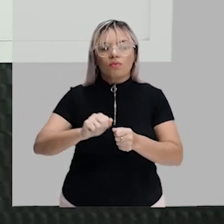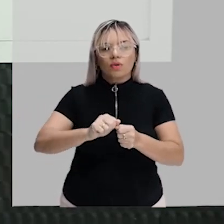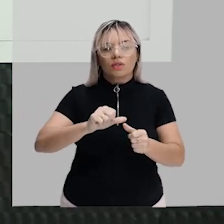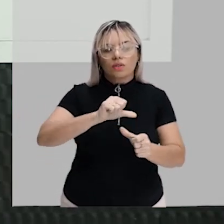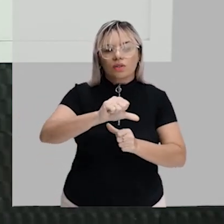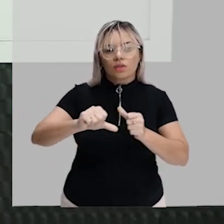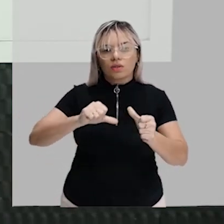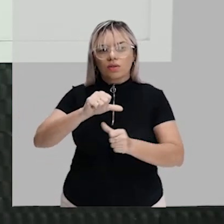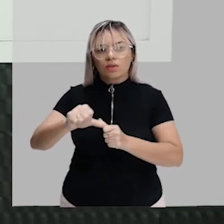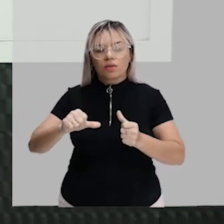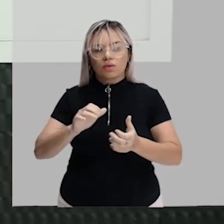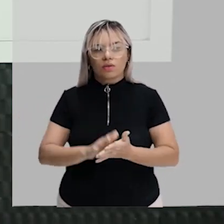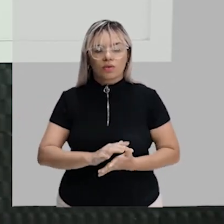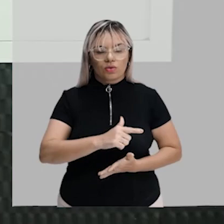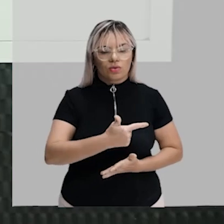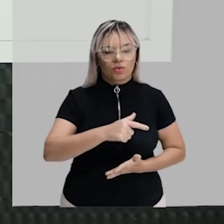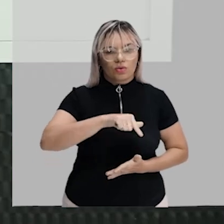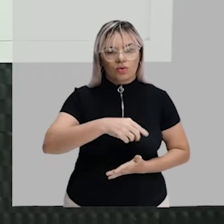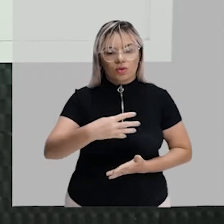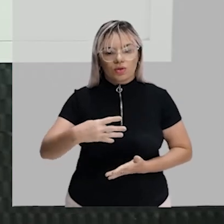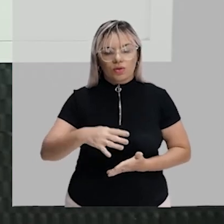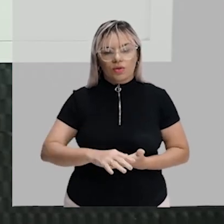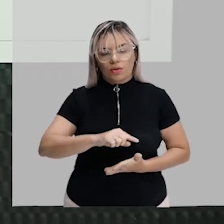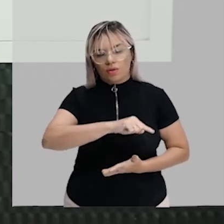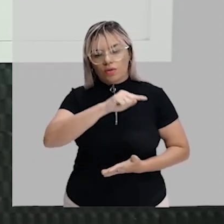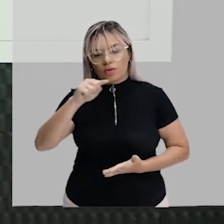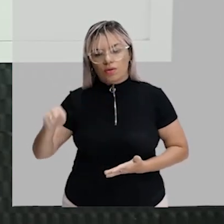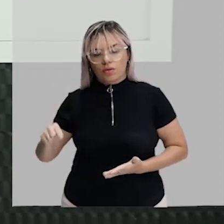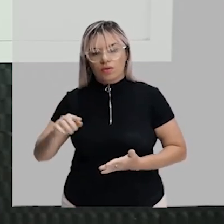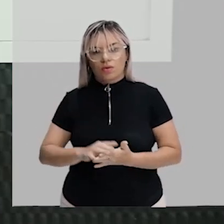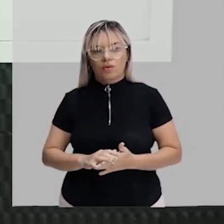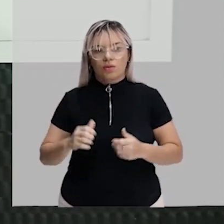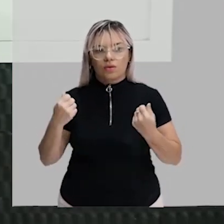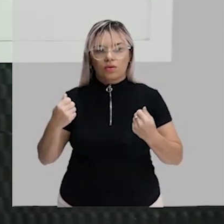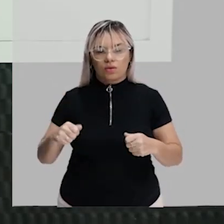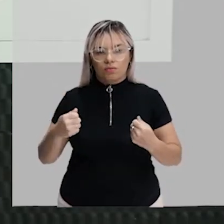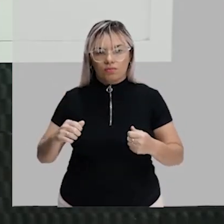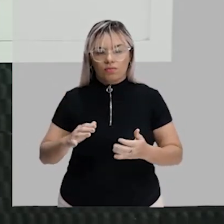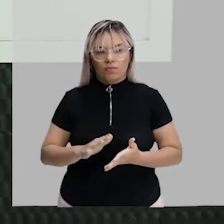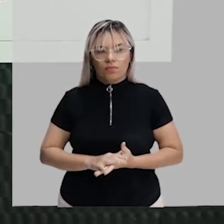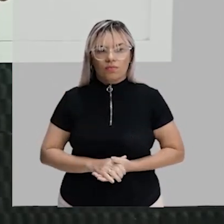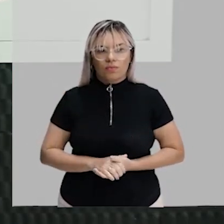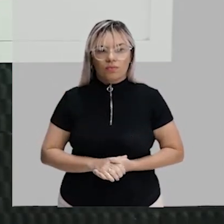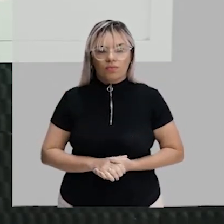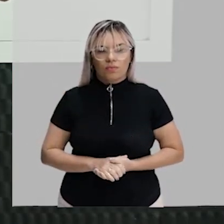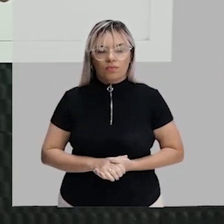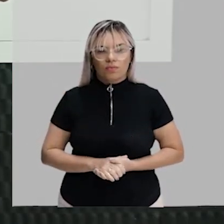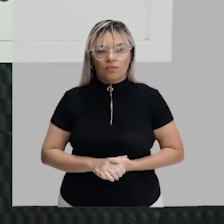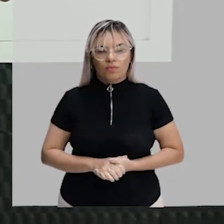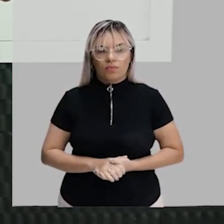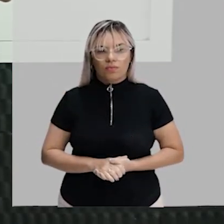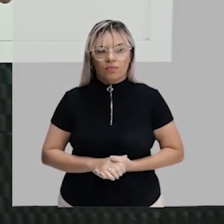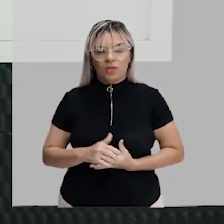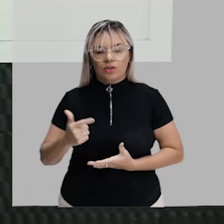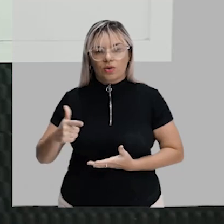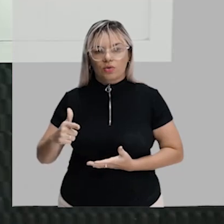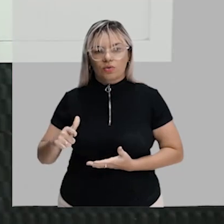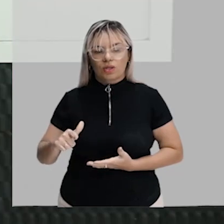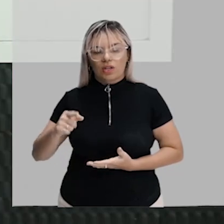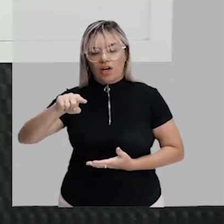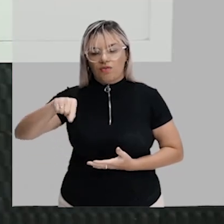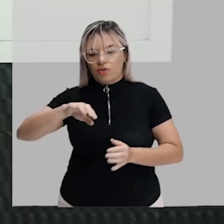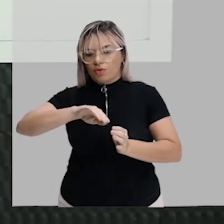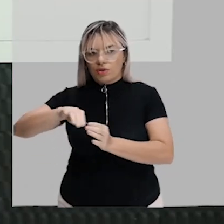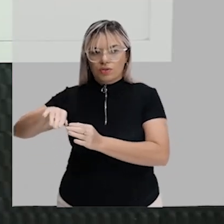número inteiro, eu tenho que correr uma casa, tá? Então, esse x aqui vai ser igual. Eu vou transformar